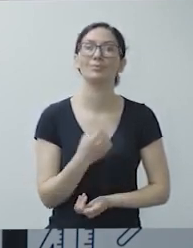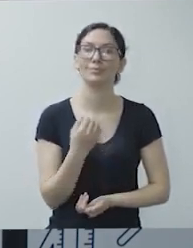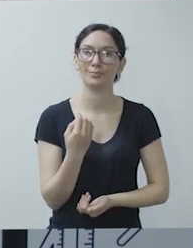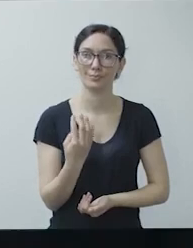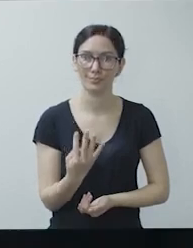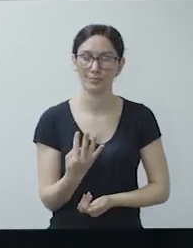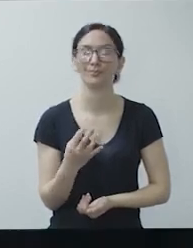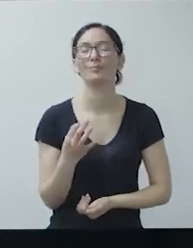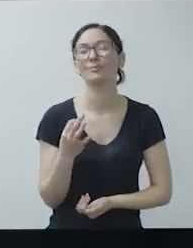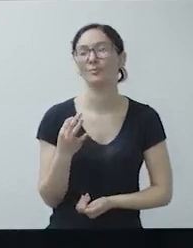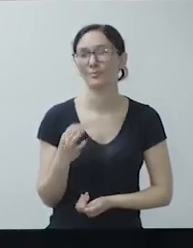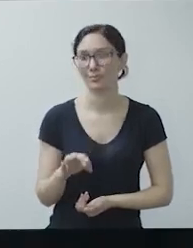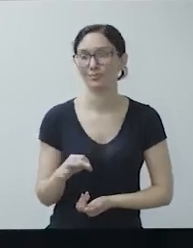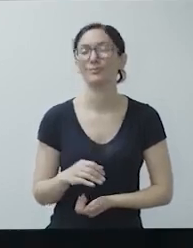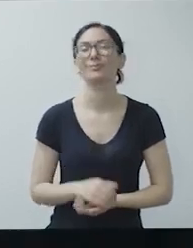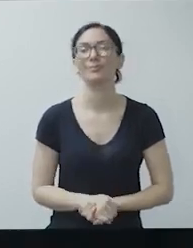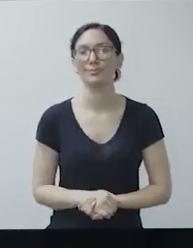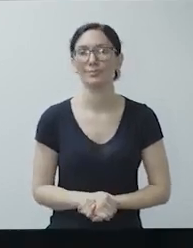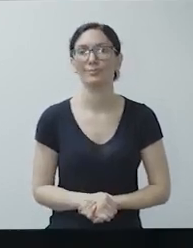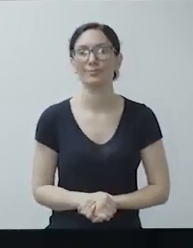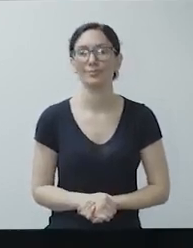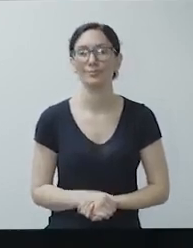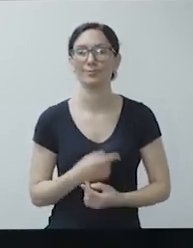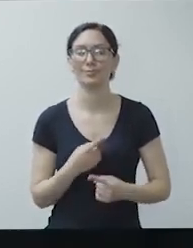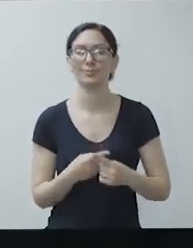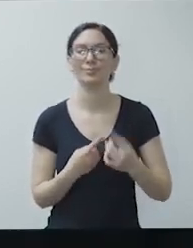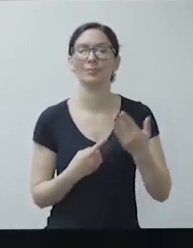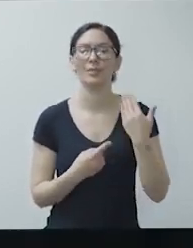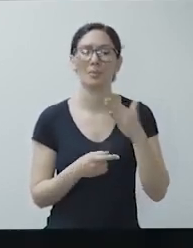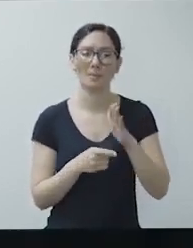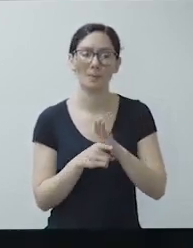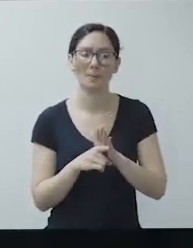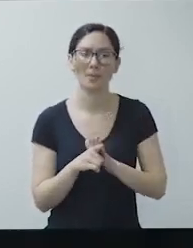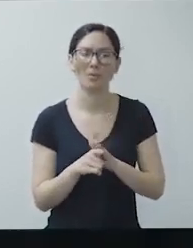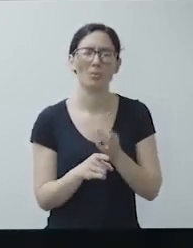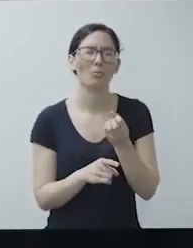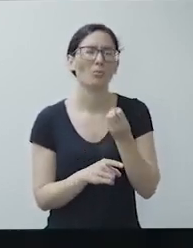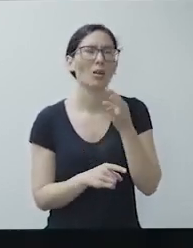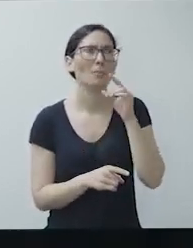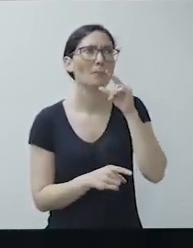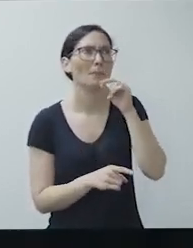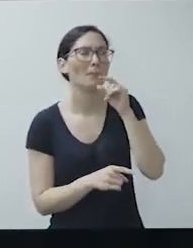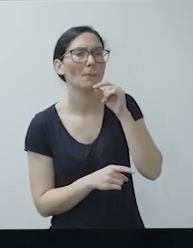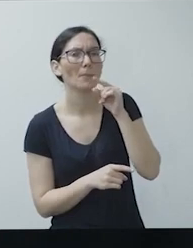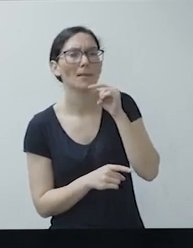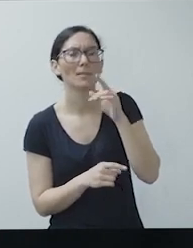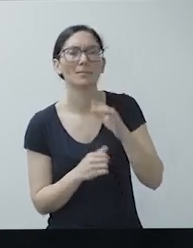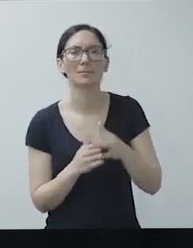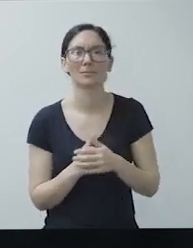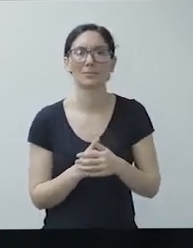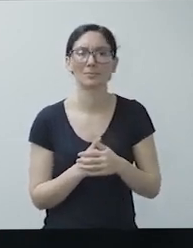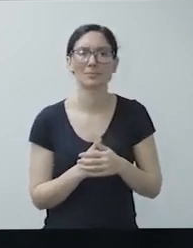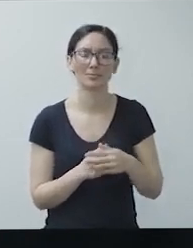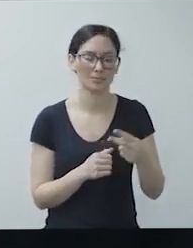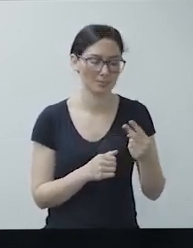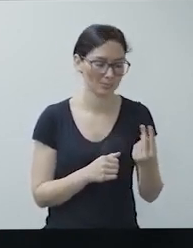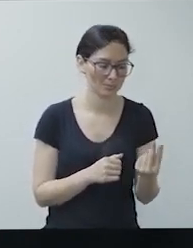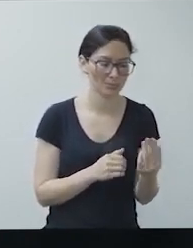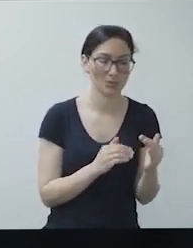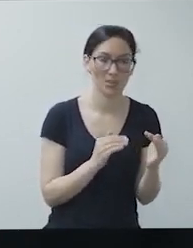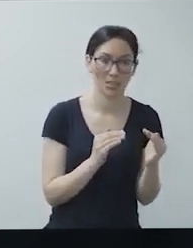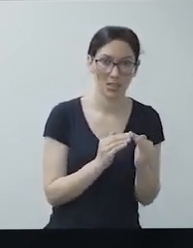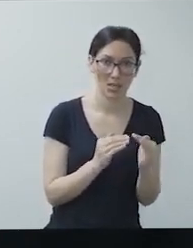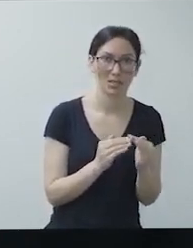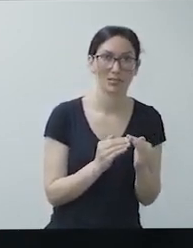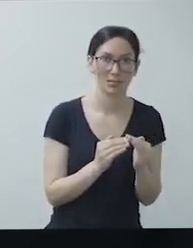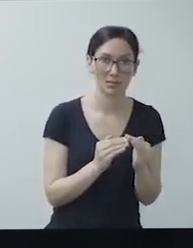4. Porque lá minha pergunta inicial era quantos passarinhos? Então, em duas casinhas